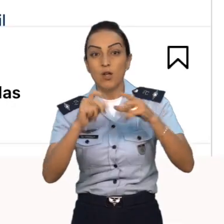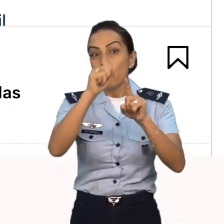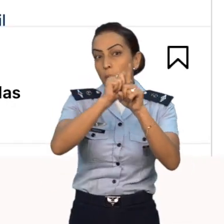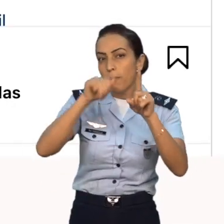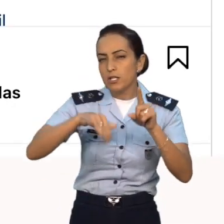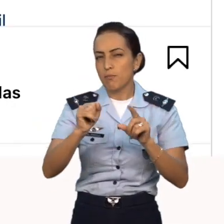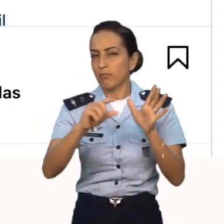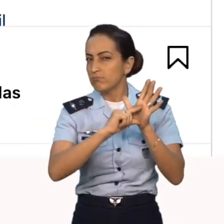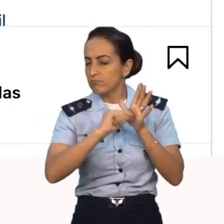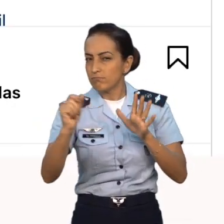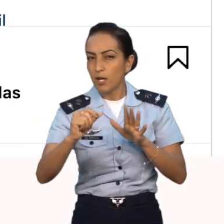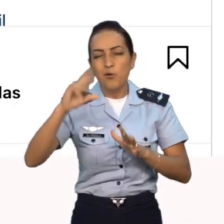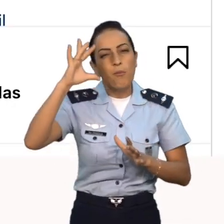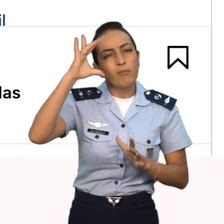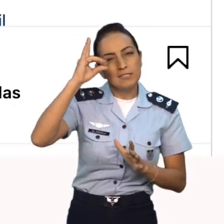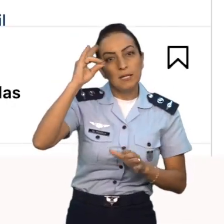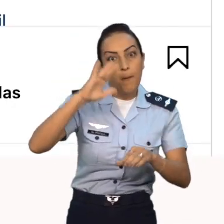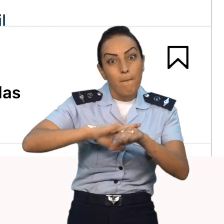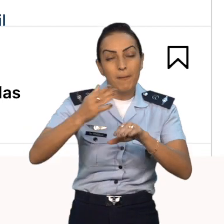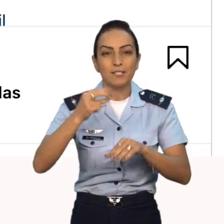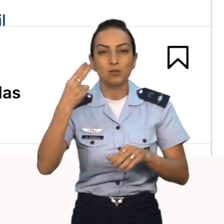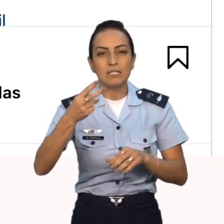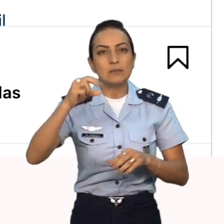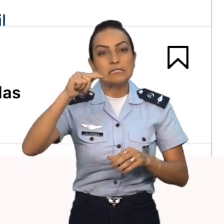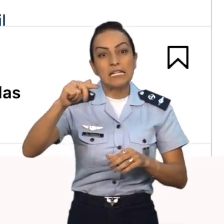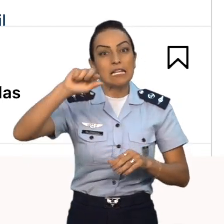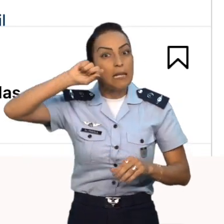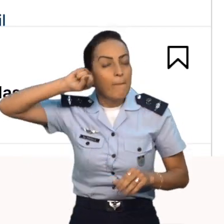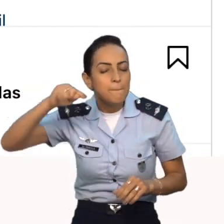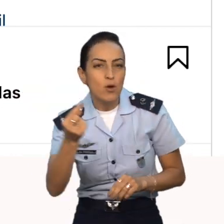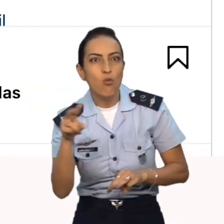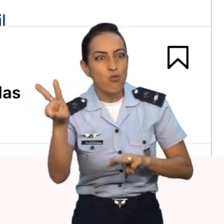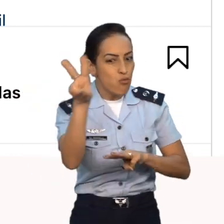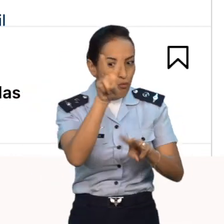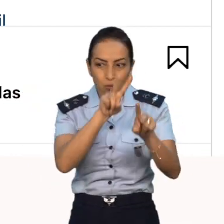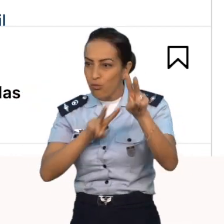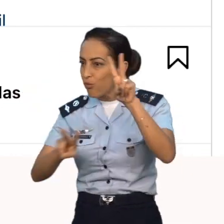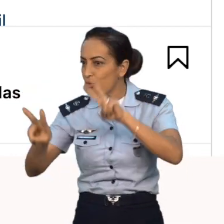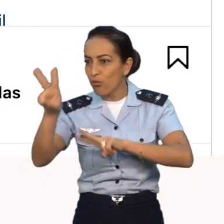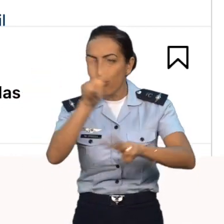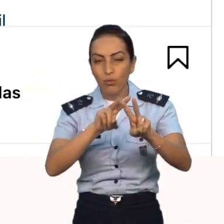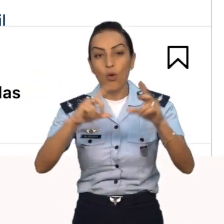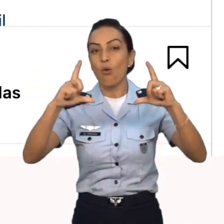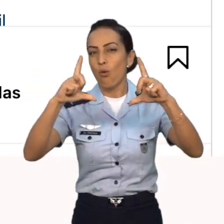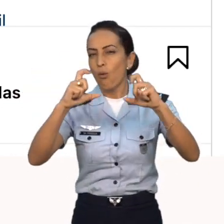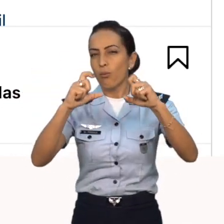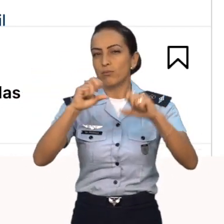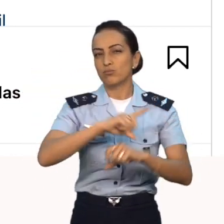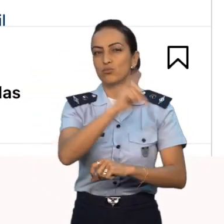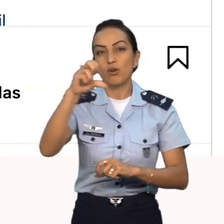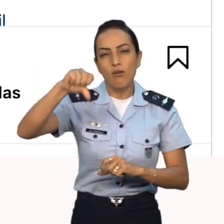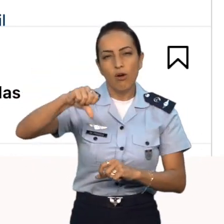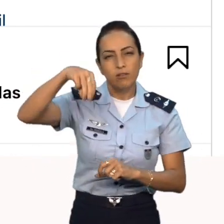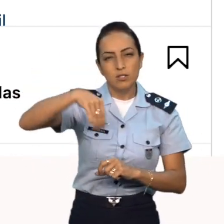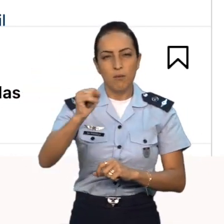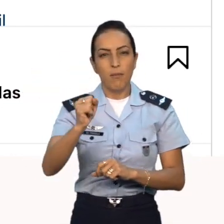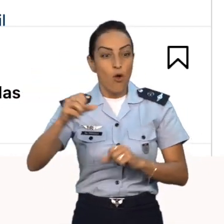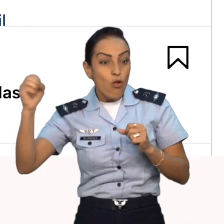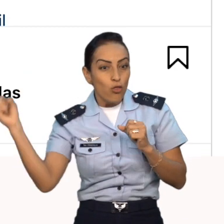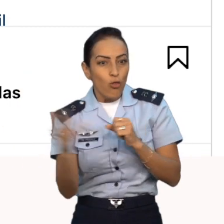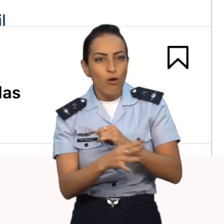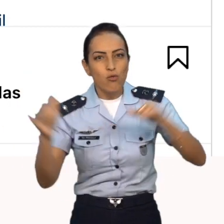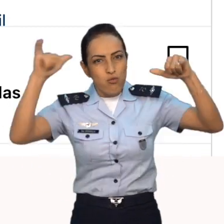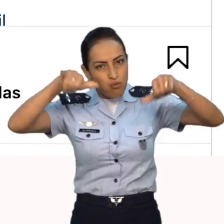maio. Foi destaque no Instagram, com mais de 270 mil visualizações, o post do dia 9 de maio com os